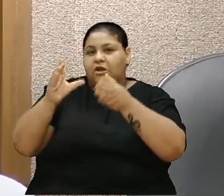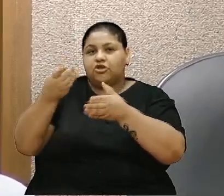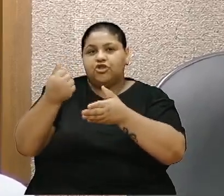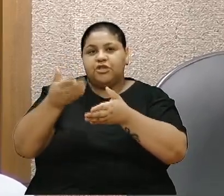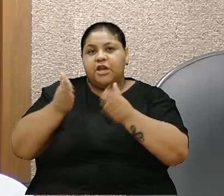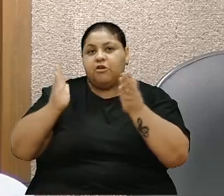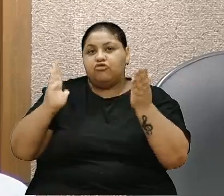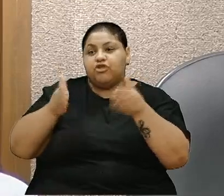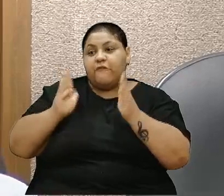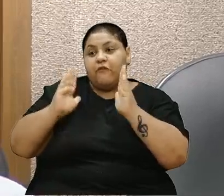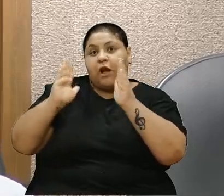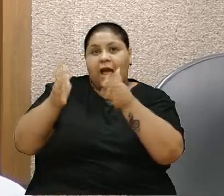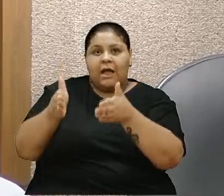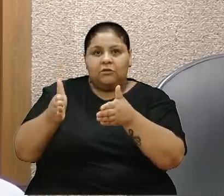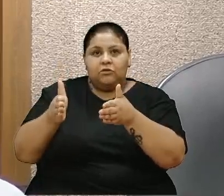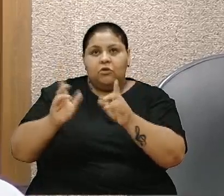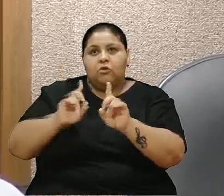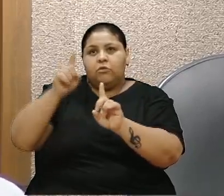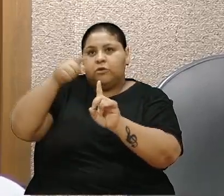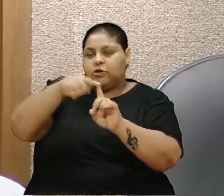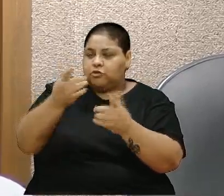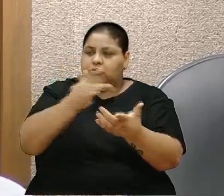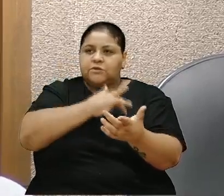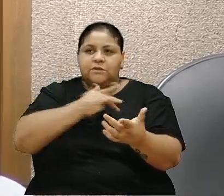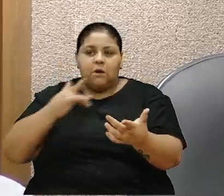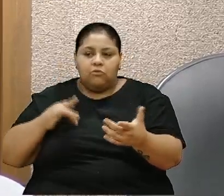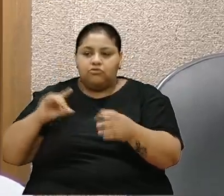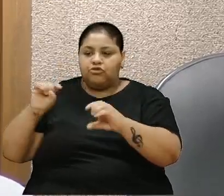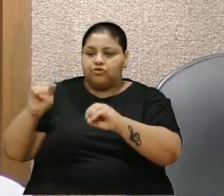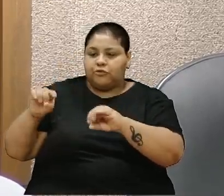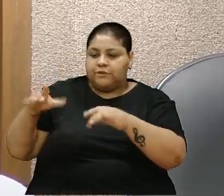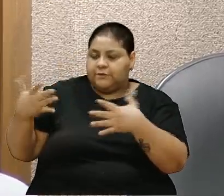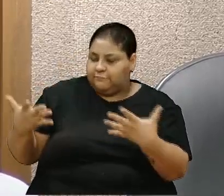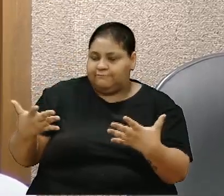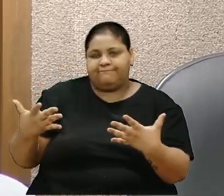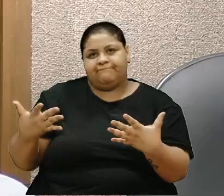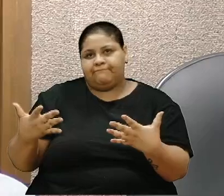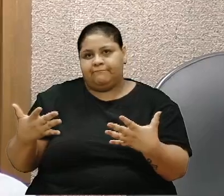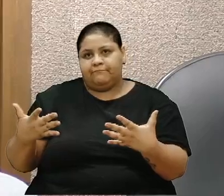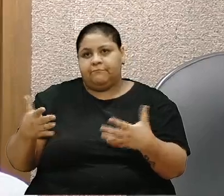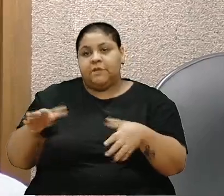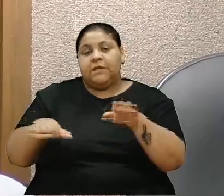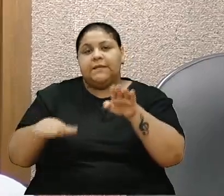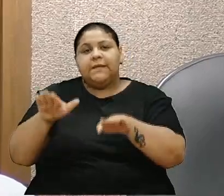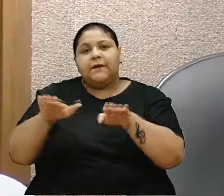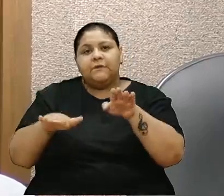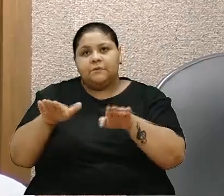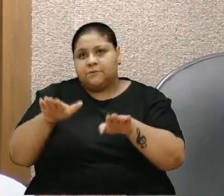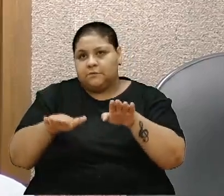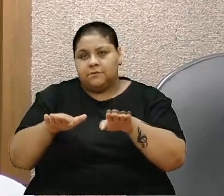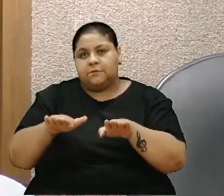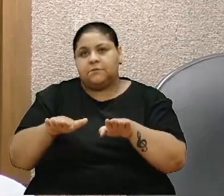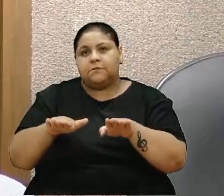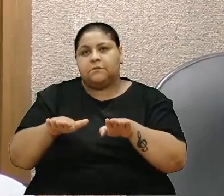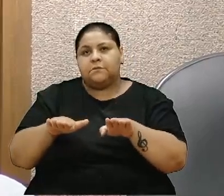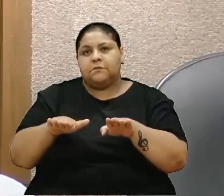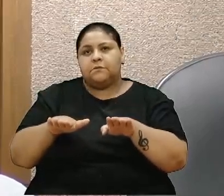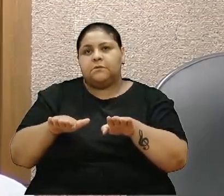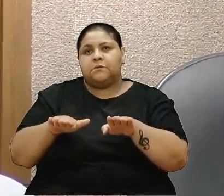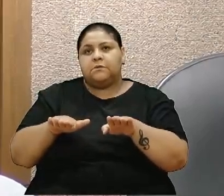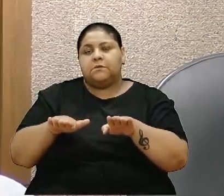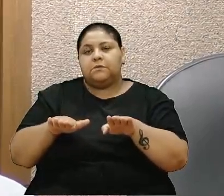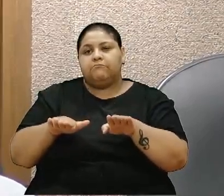Fundos específicos, né? Ou é para a saúde, ou é para a educação, ou é para isso, ou é para aquilo, e depende, então, e o município fica sem